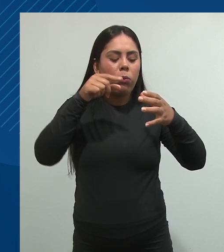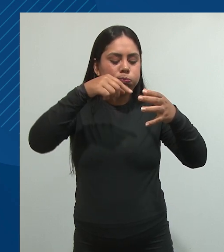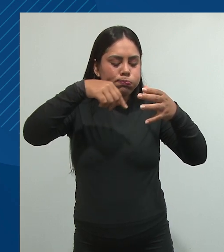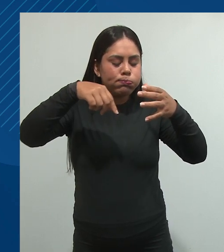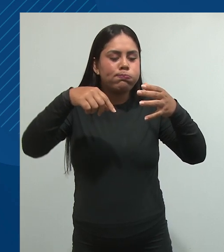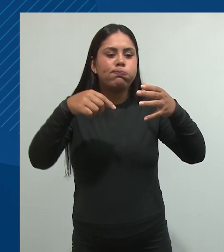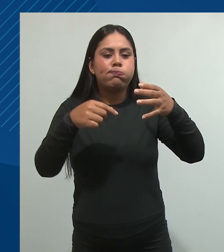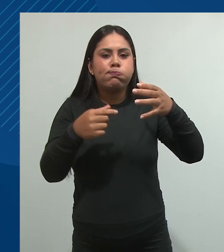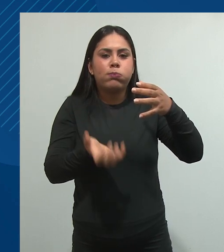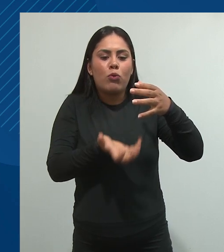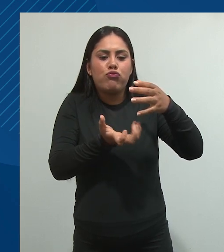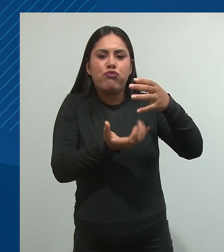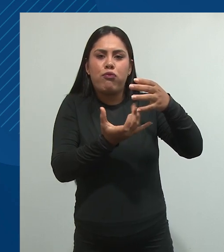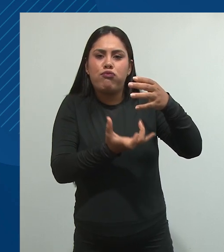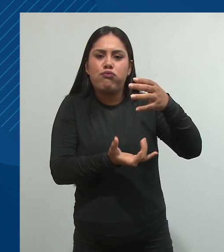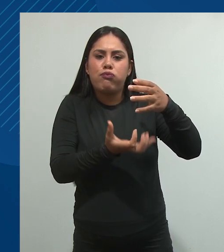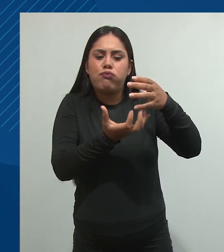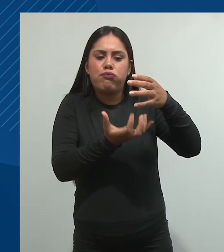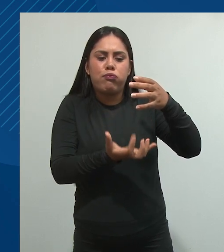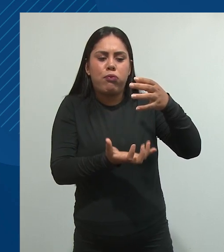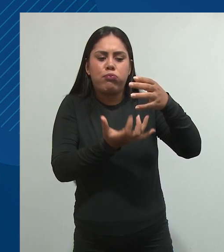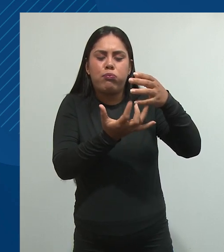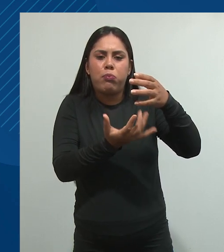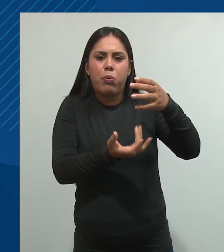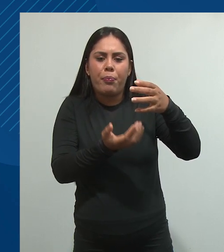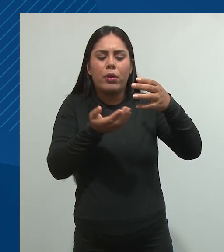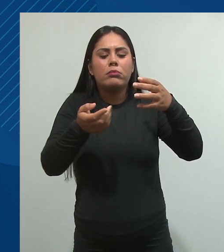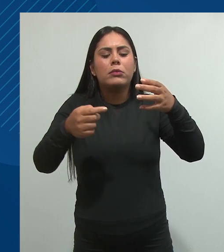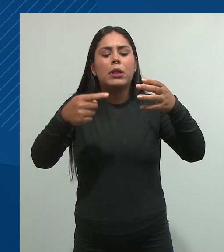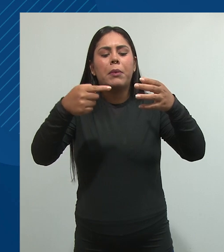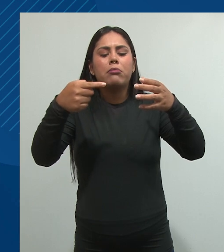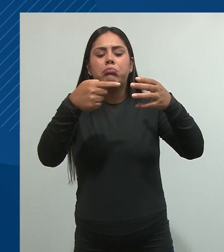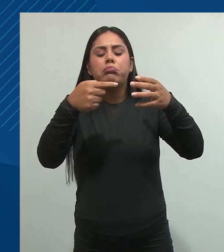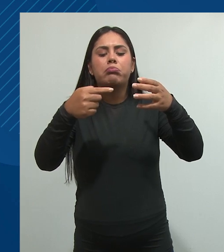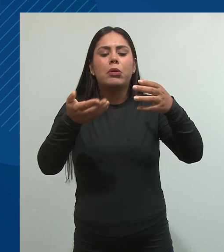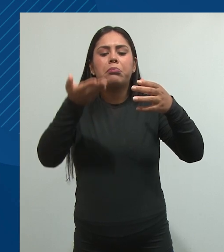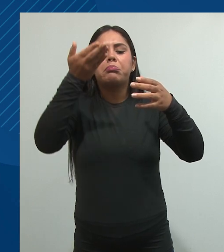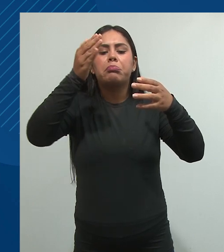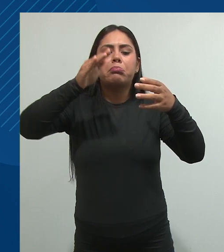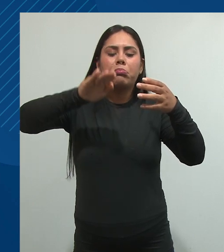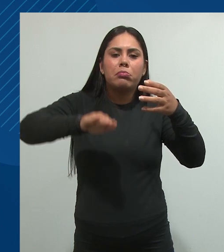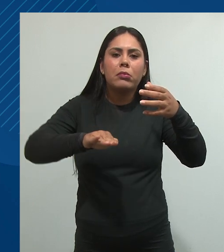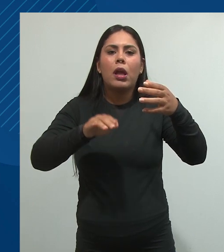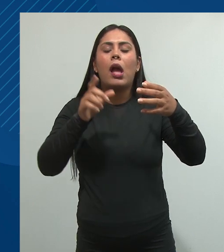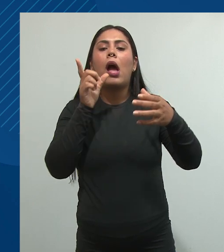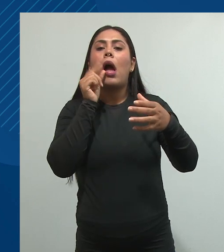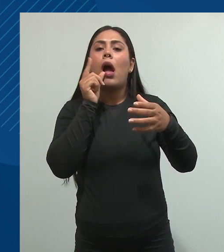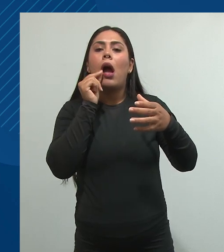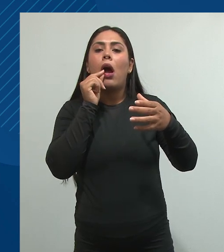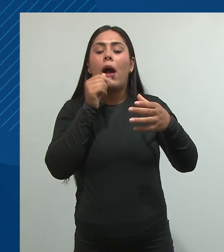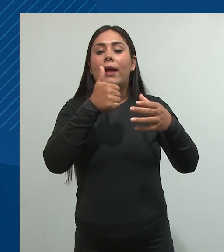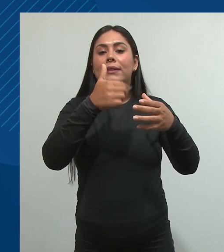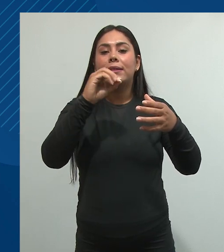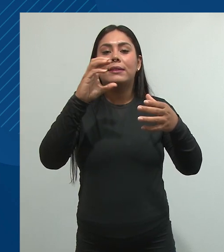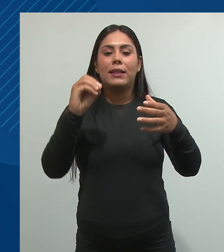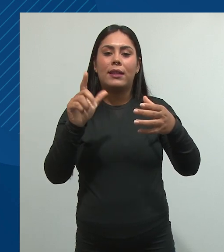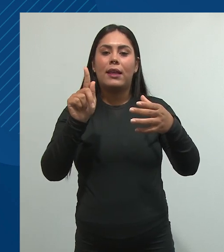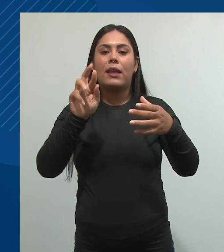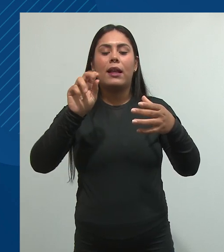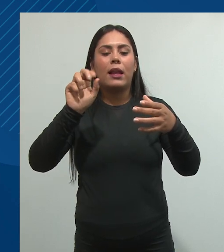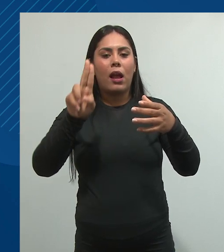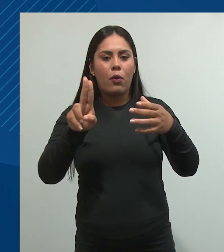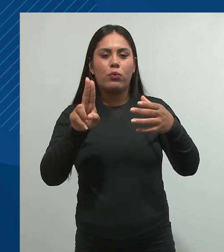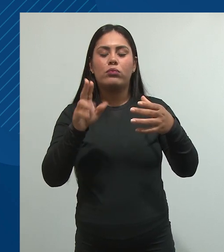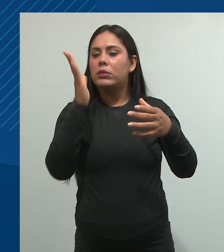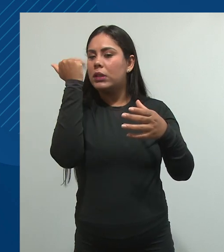Eu comecei a esquentar a água, né? Estou medindo a temperatura da água e observo, por exemplo, que a água ela ferve a 100 graus. E aí eu descrevo